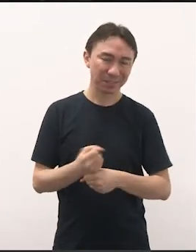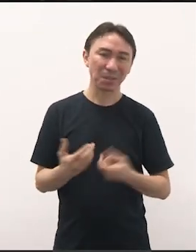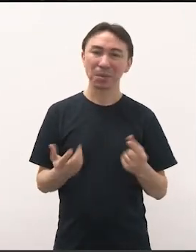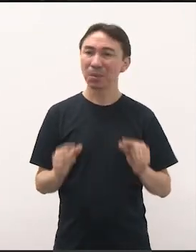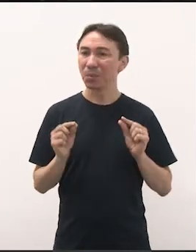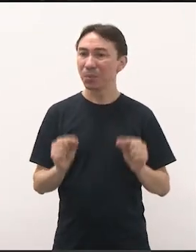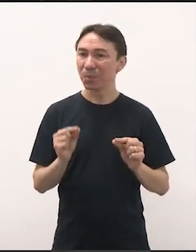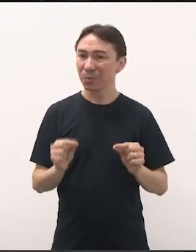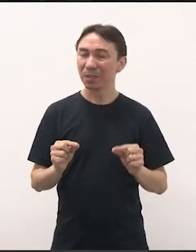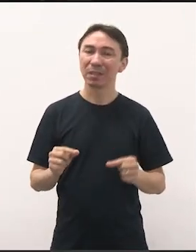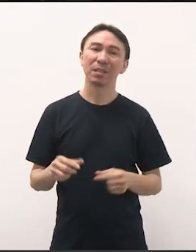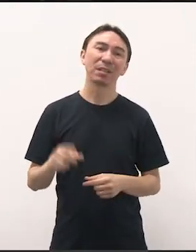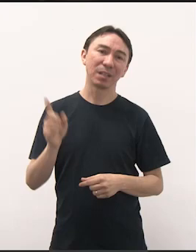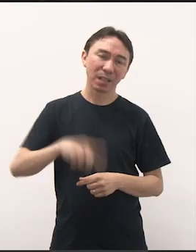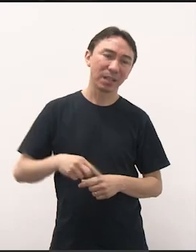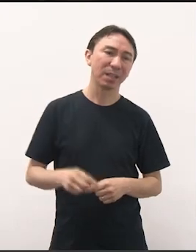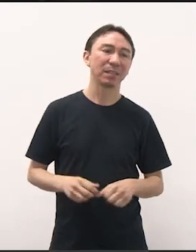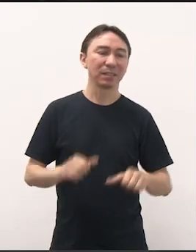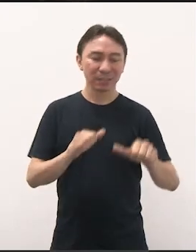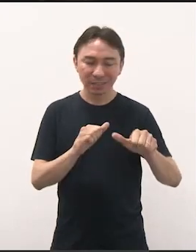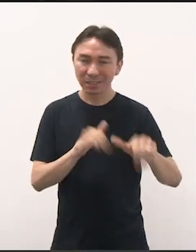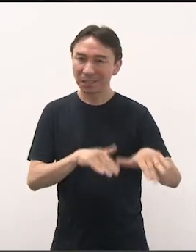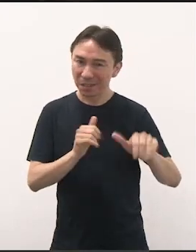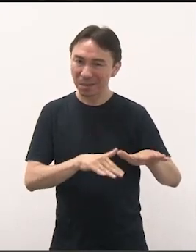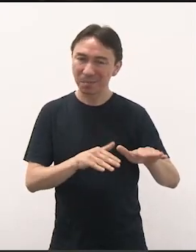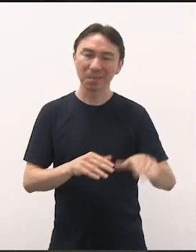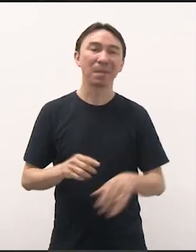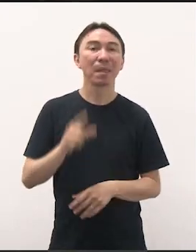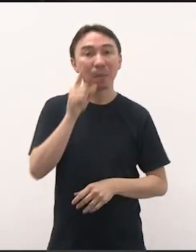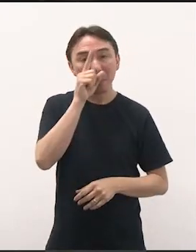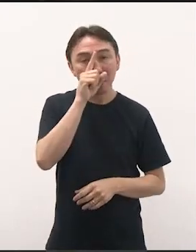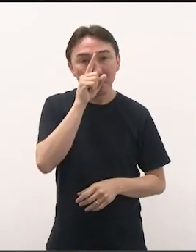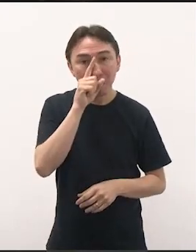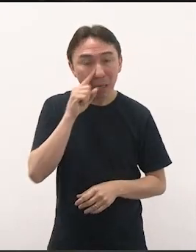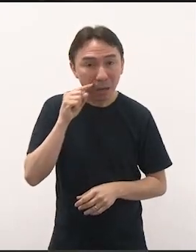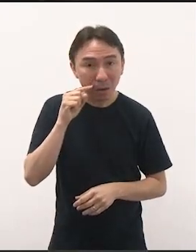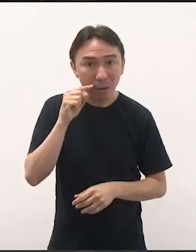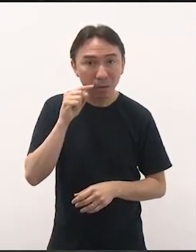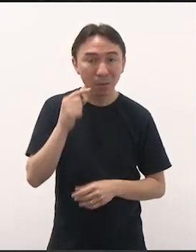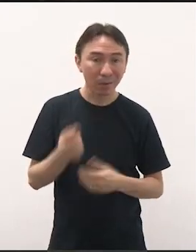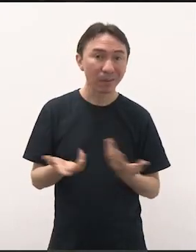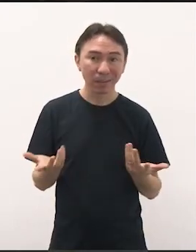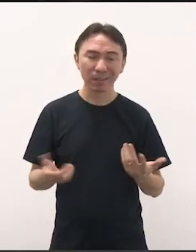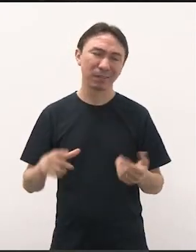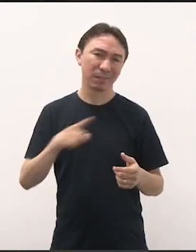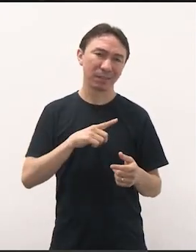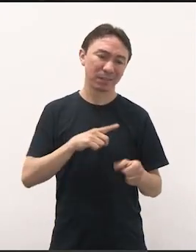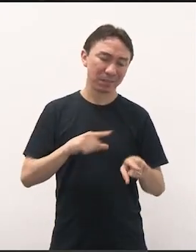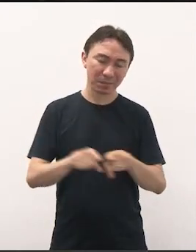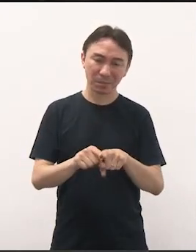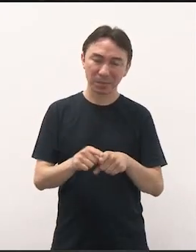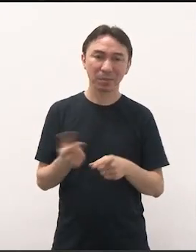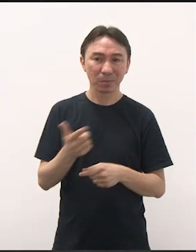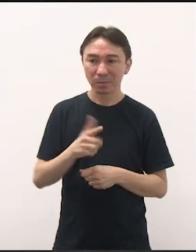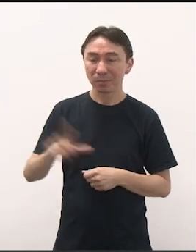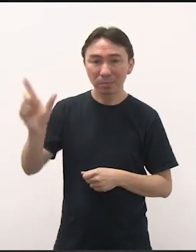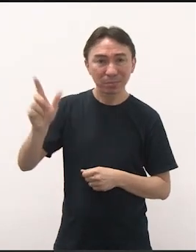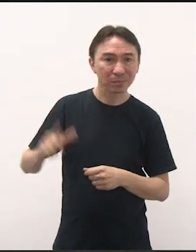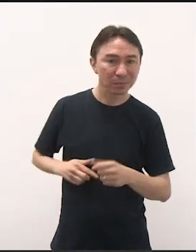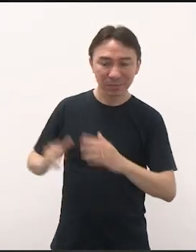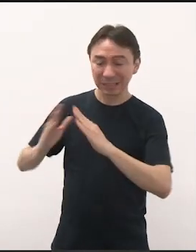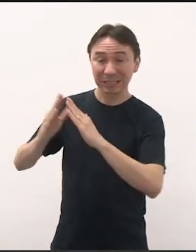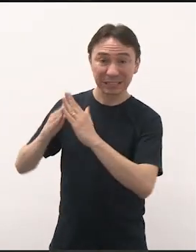falando do Setembro Amarelo, e é para a gente, assim como é para as escolas, né, certamente o tema